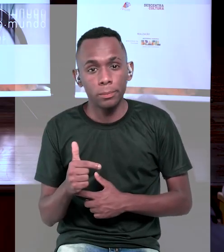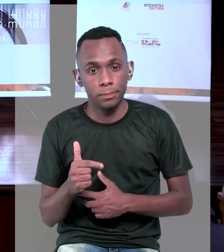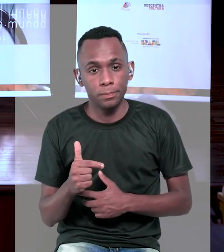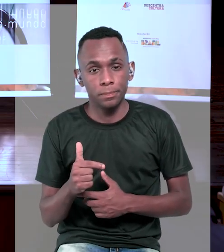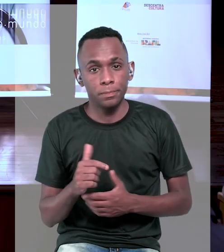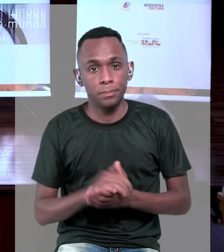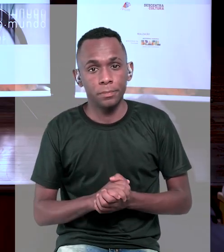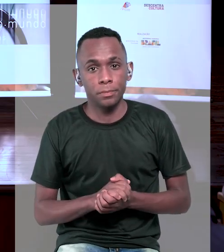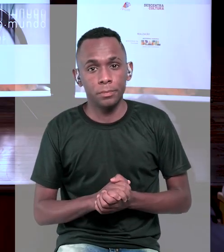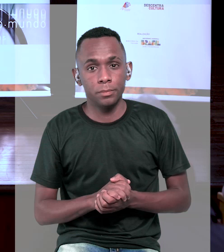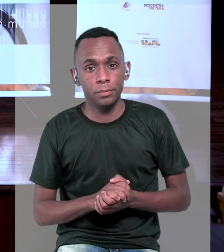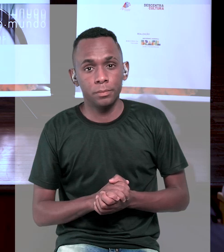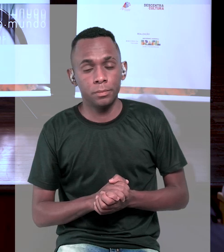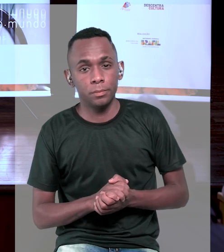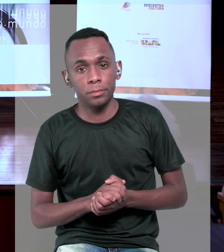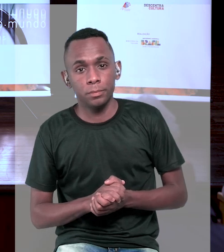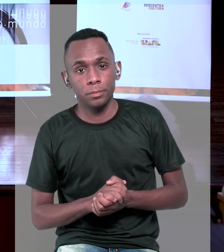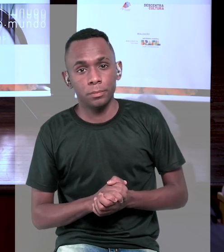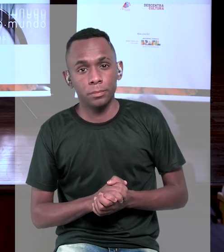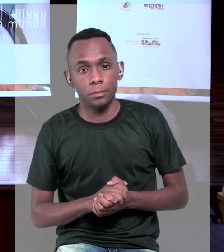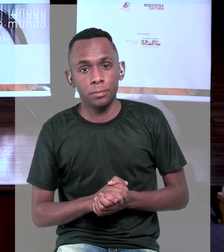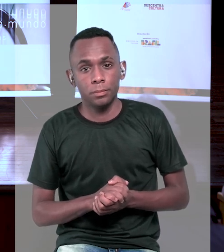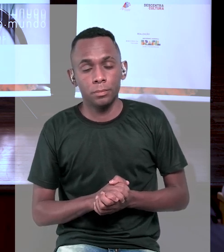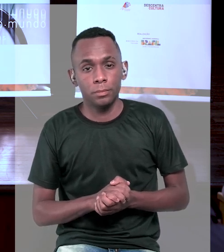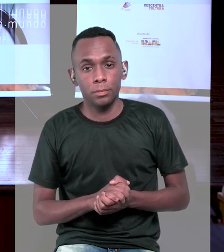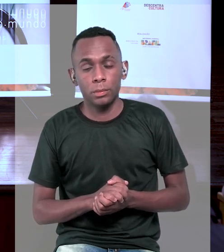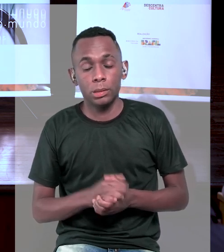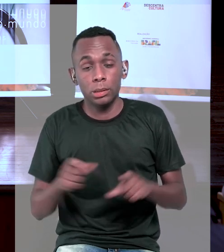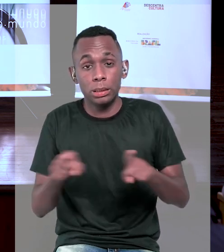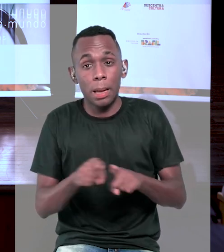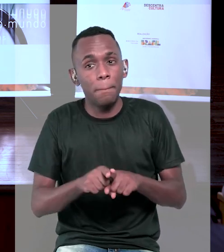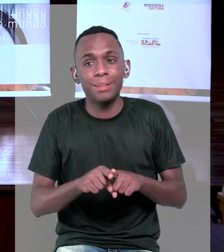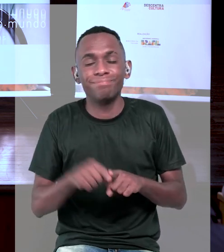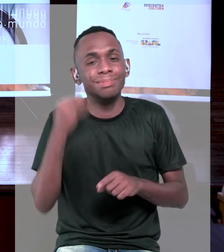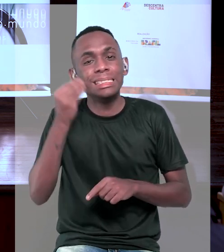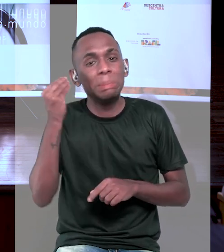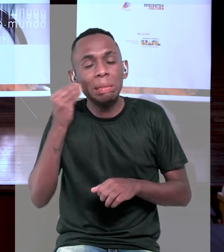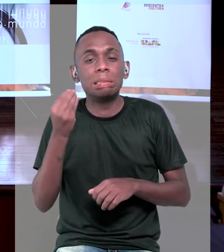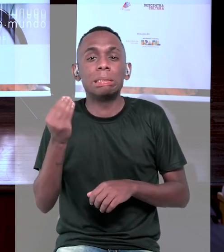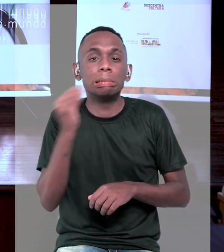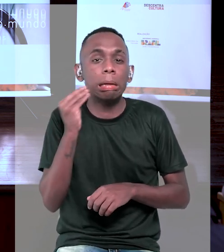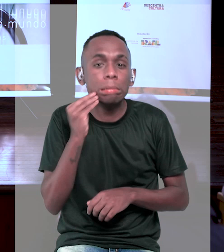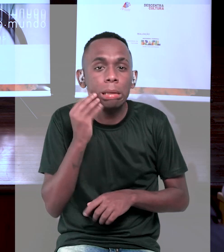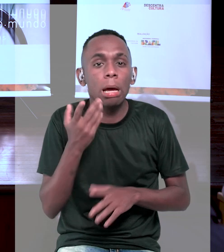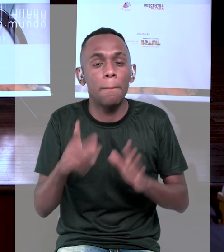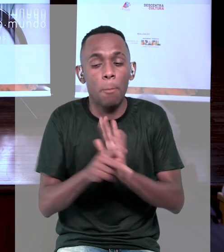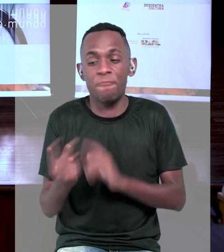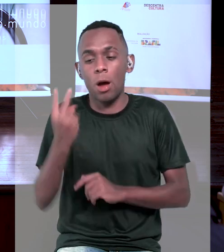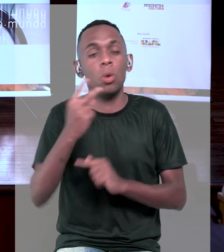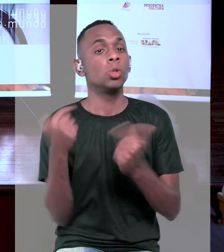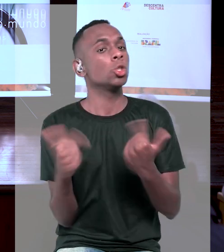se eu quiser falar em termos freudianos. Eles não experimentam a enunciação do juízo de valor.